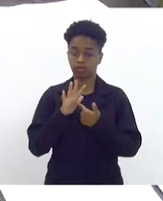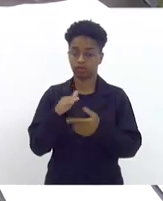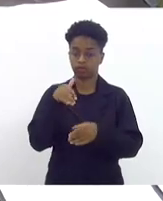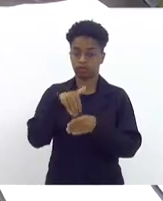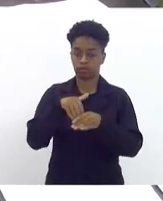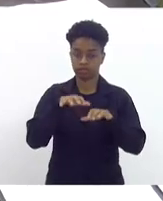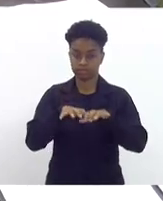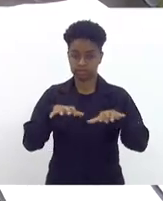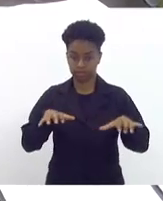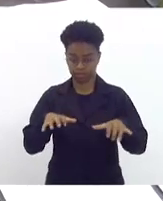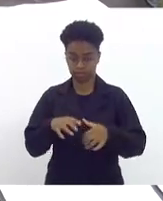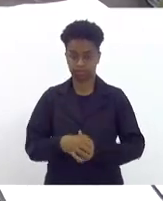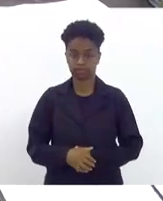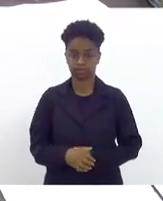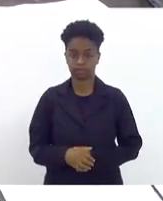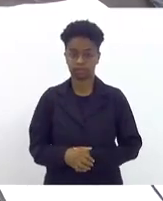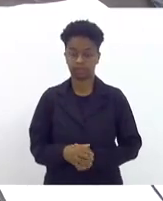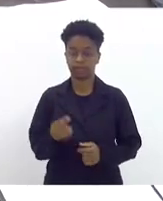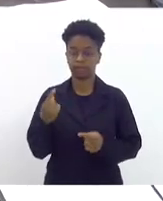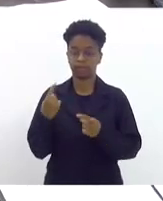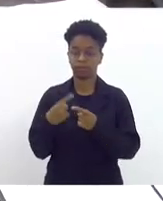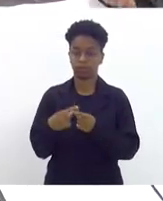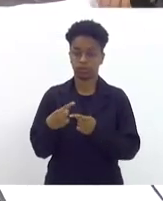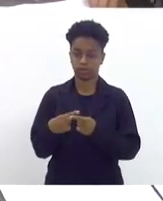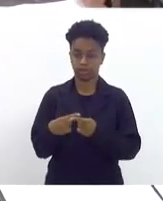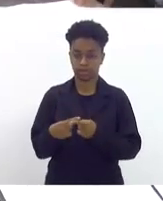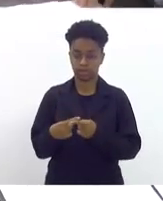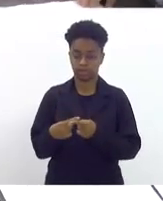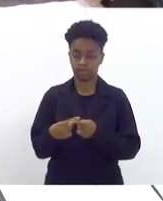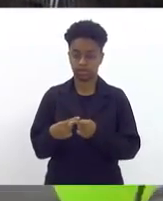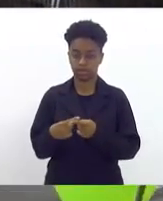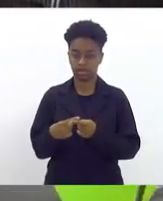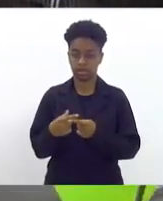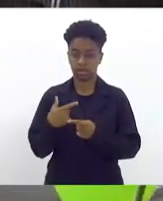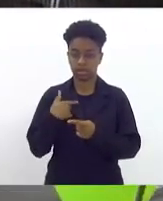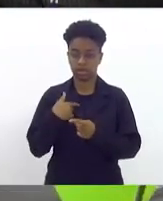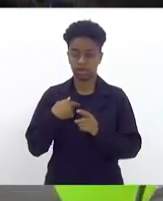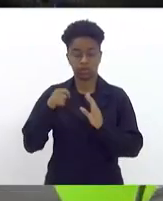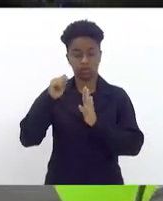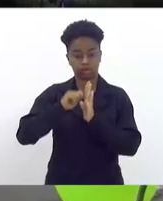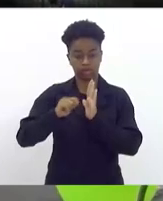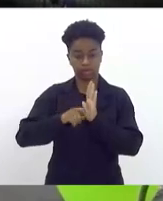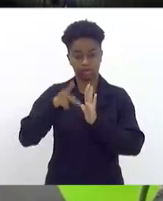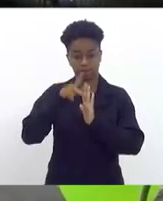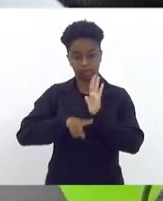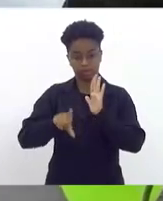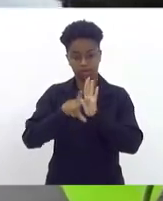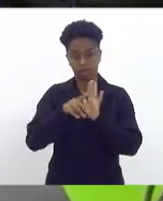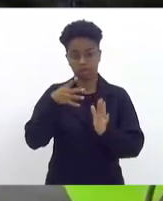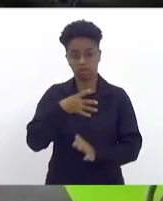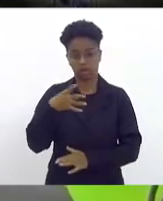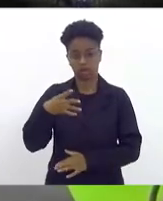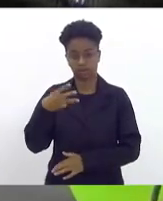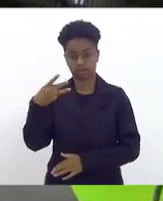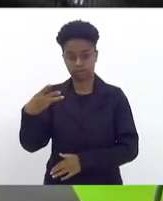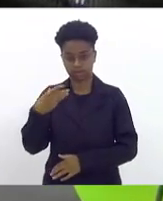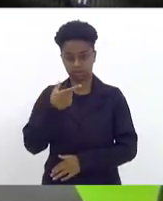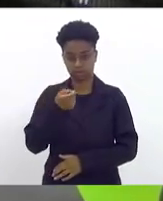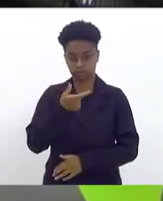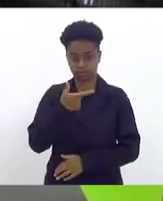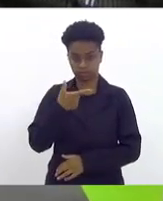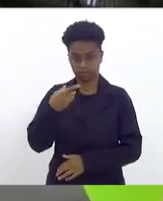separado Deputado ele porque eu fui autor do pl 443 de 2023